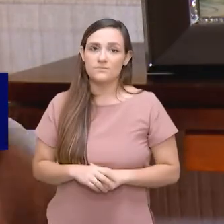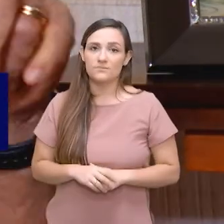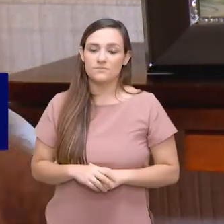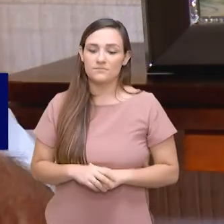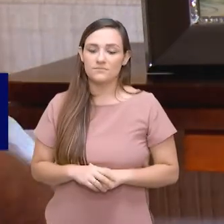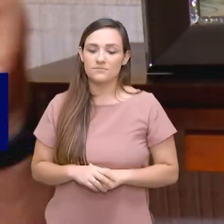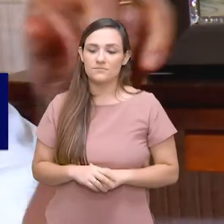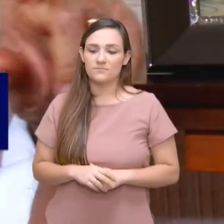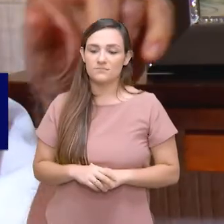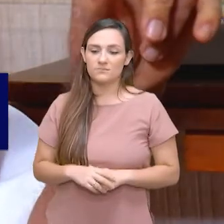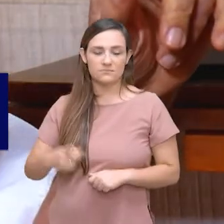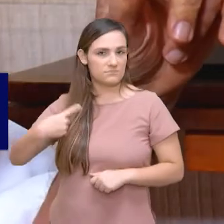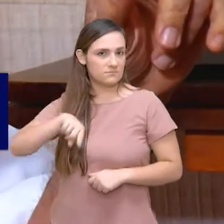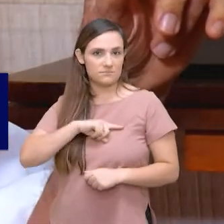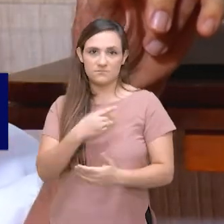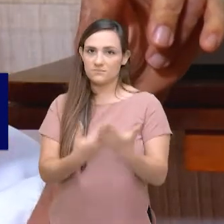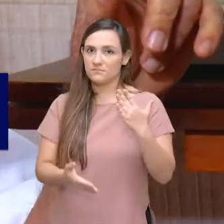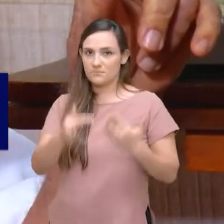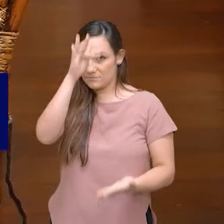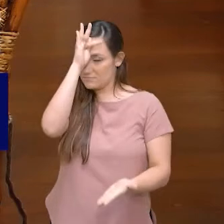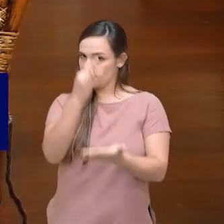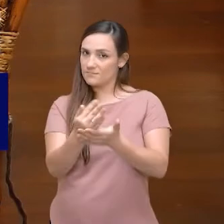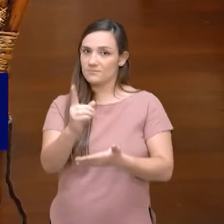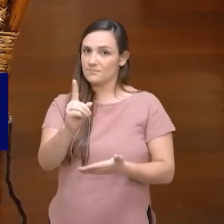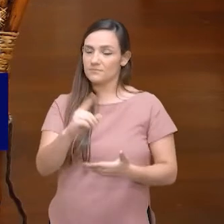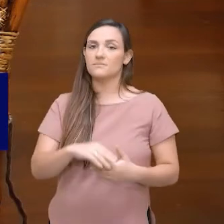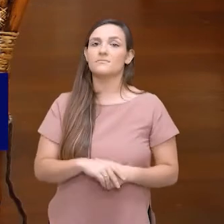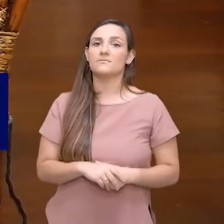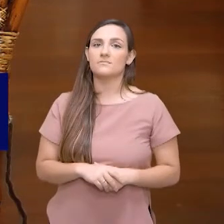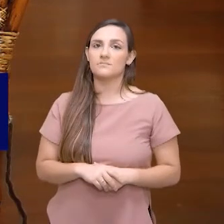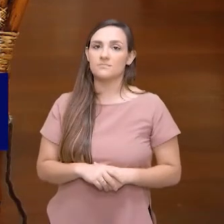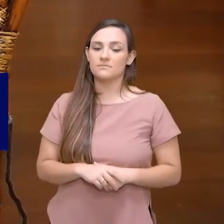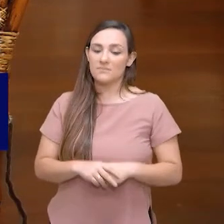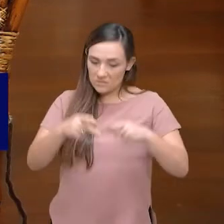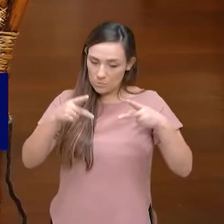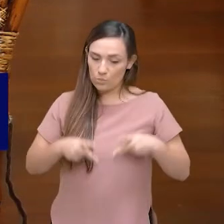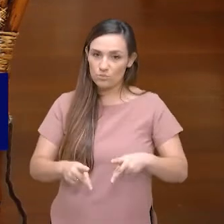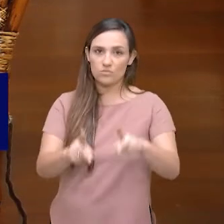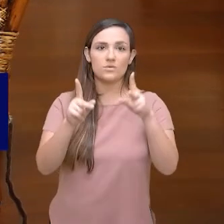não perdemos a nossa fé, não. Nós somos os mesmos.